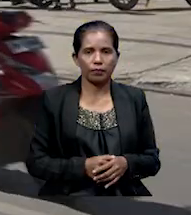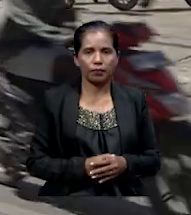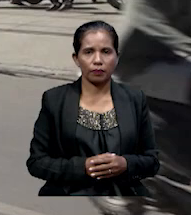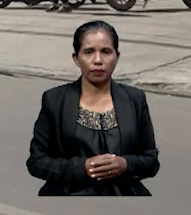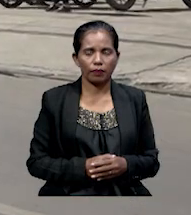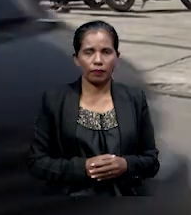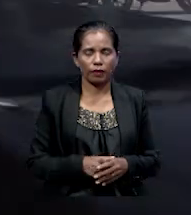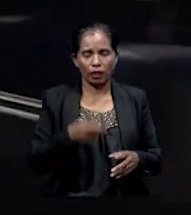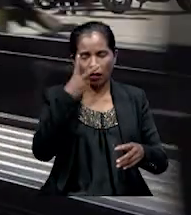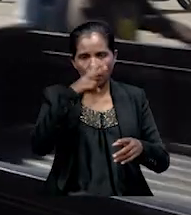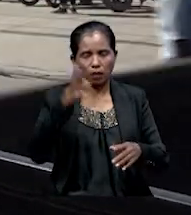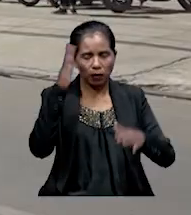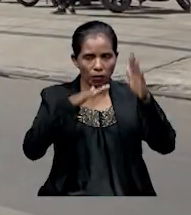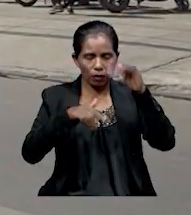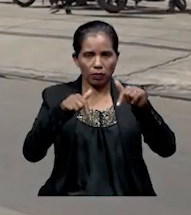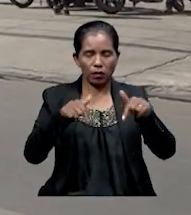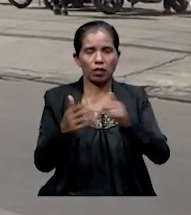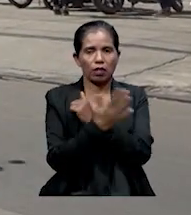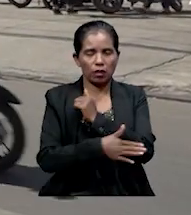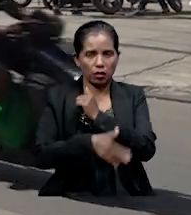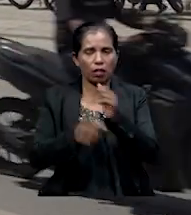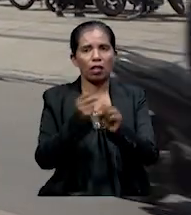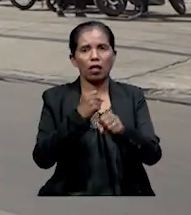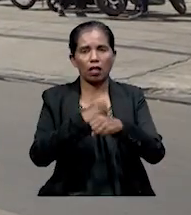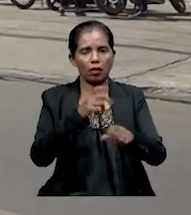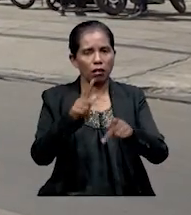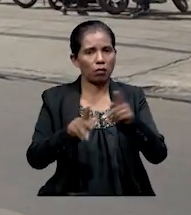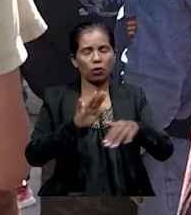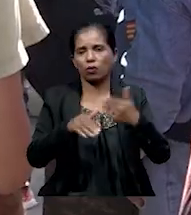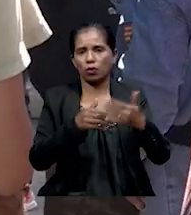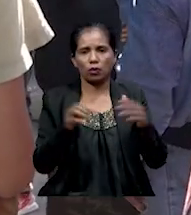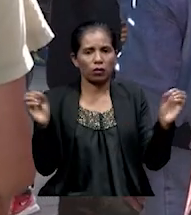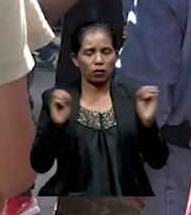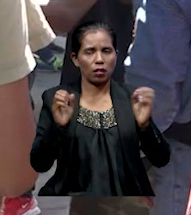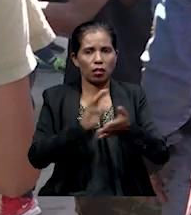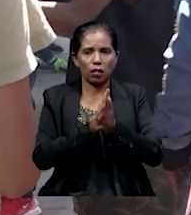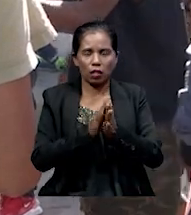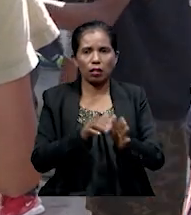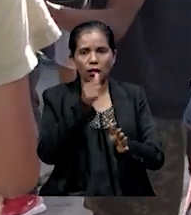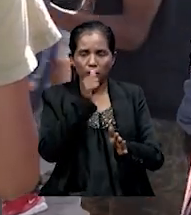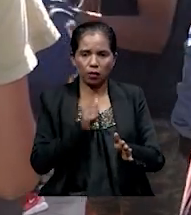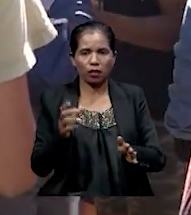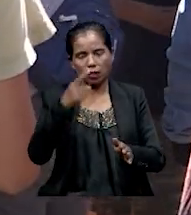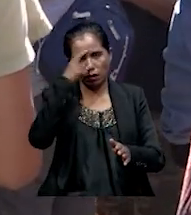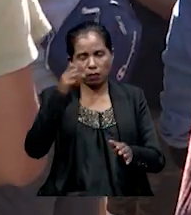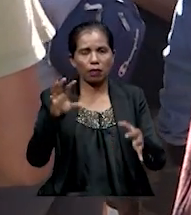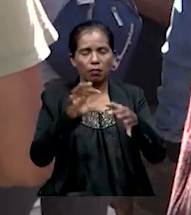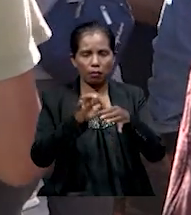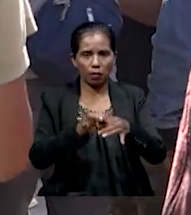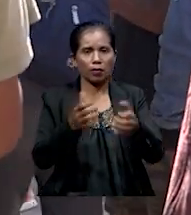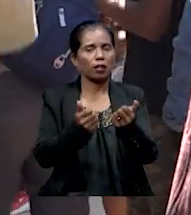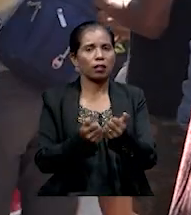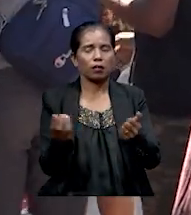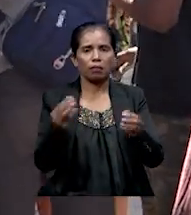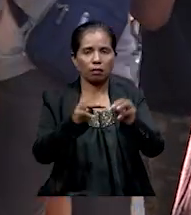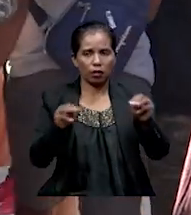Liga a situação reilar na beira da UNE, halo comunidade Sira la Hakmatek, tamba desconfia membro arte marciais no arte rituais Sira,